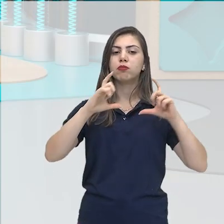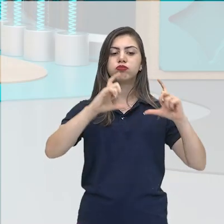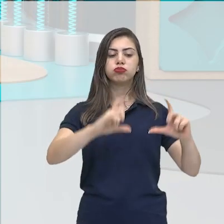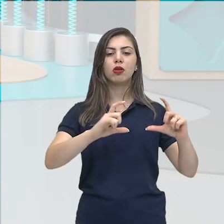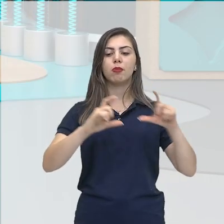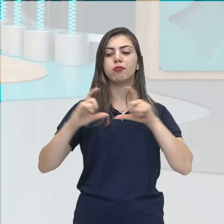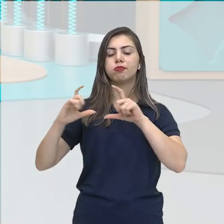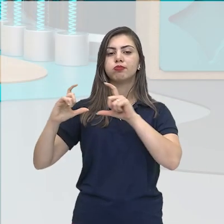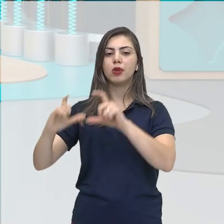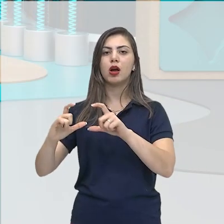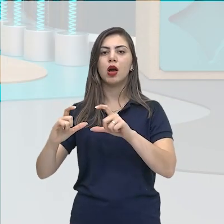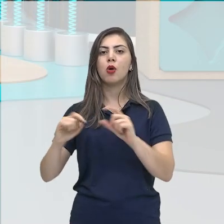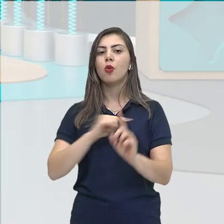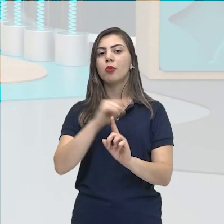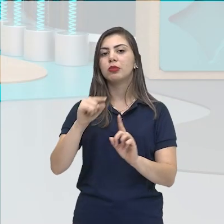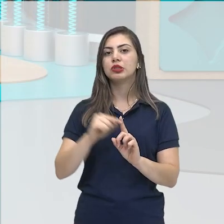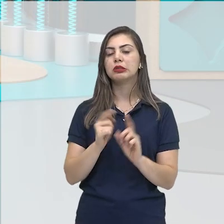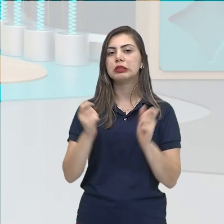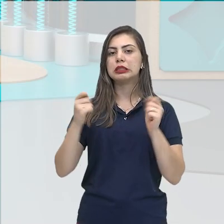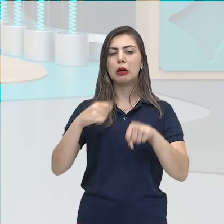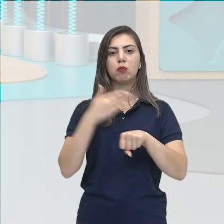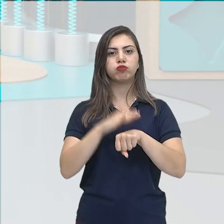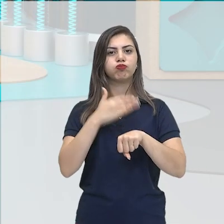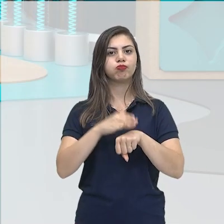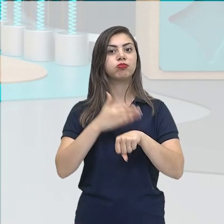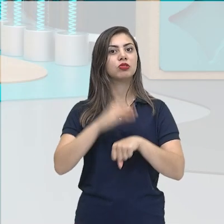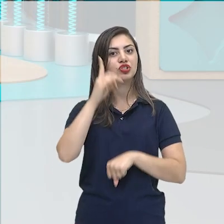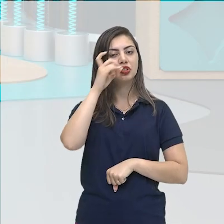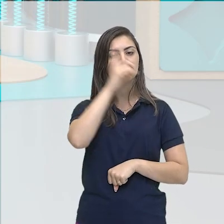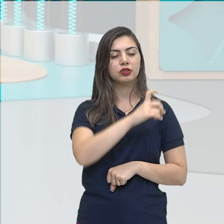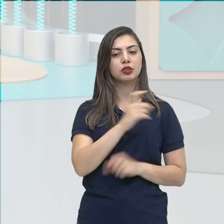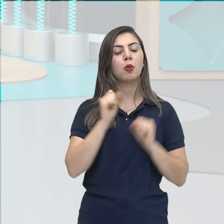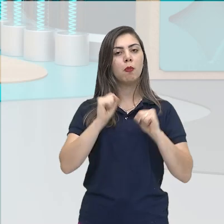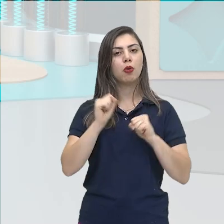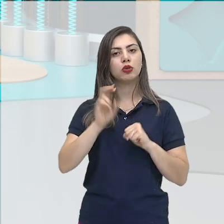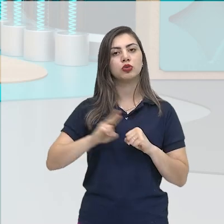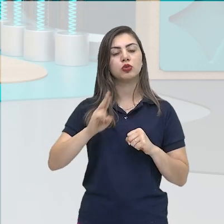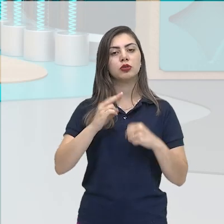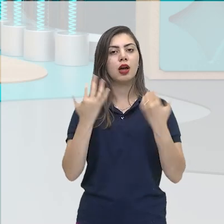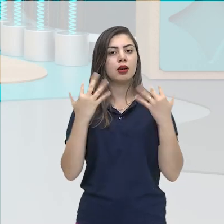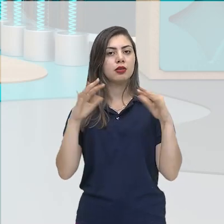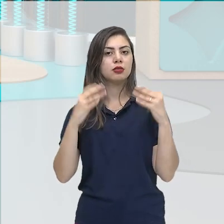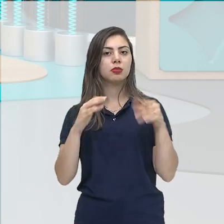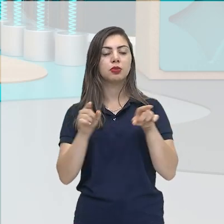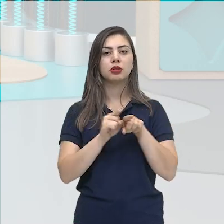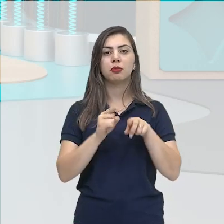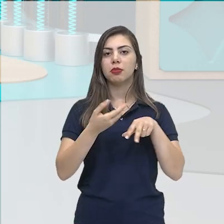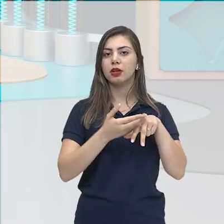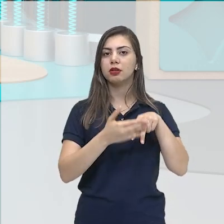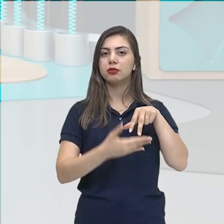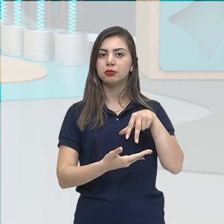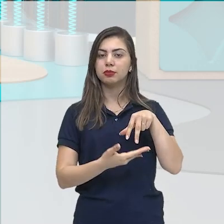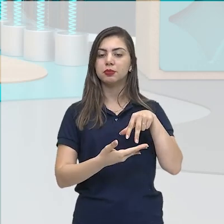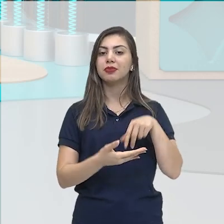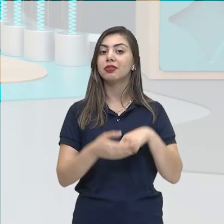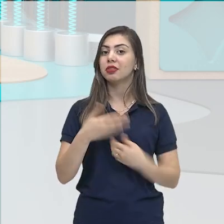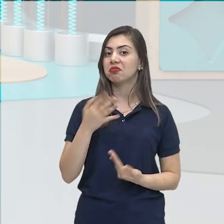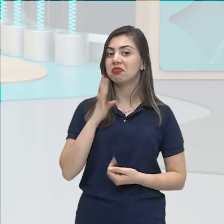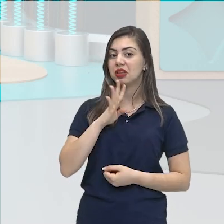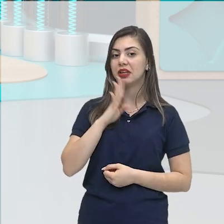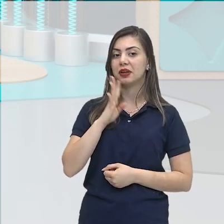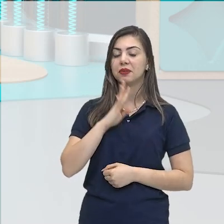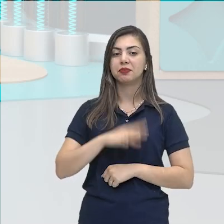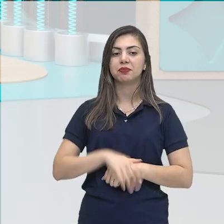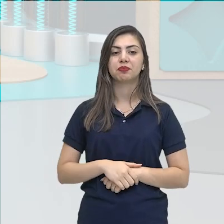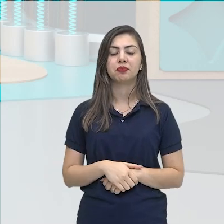Bom, essas barras com anilhas, elas servem para intensificar os exercícios, tanto nos membros superiores quanto